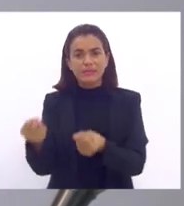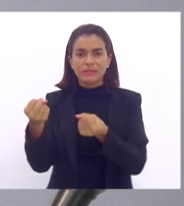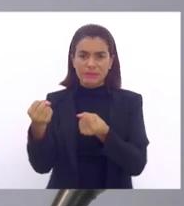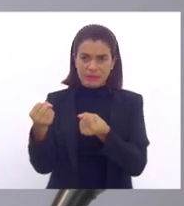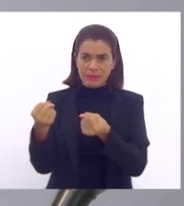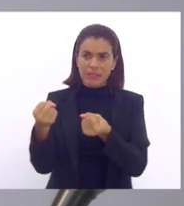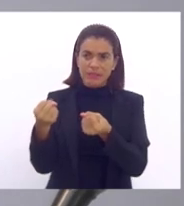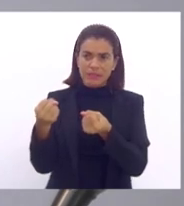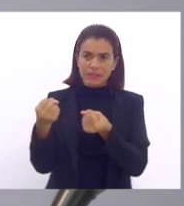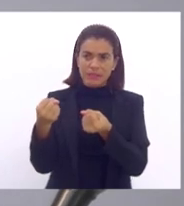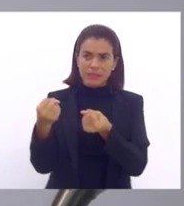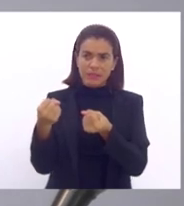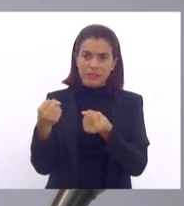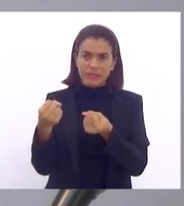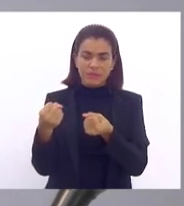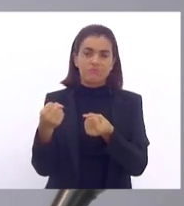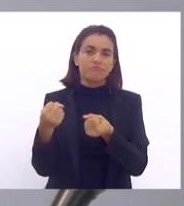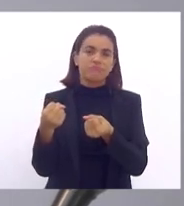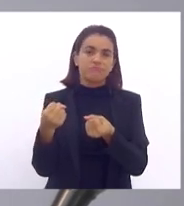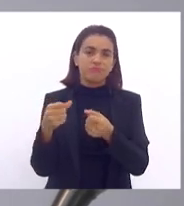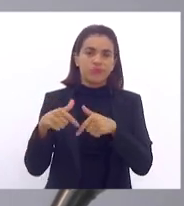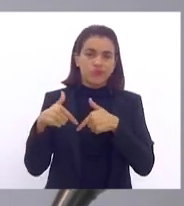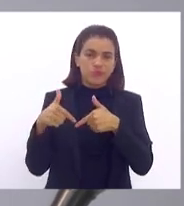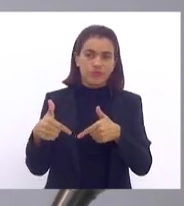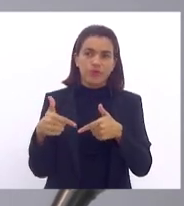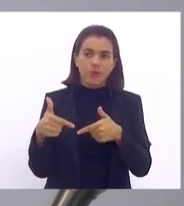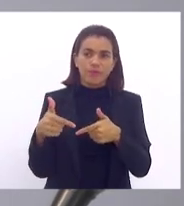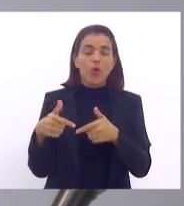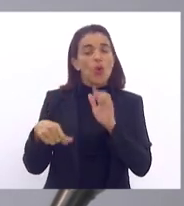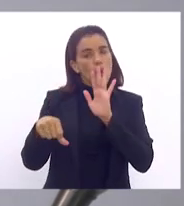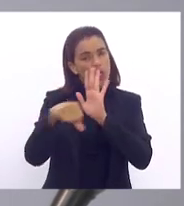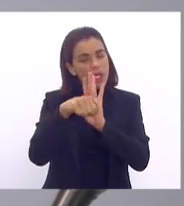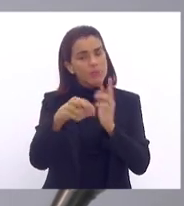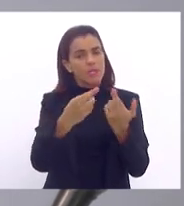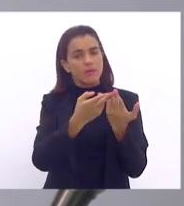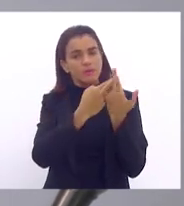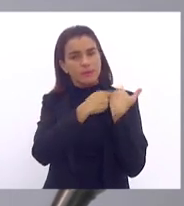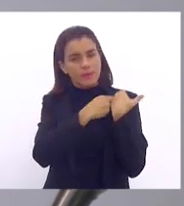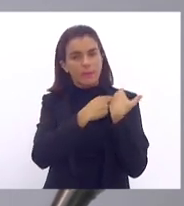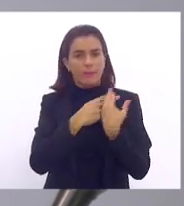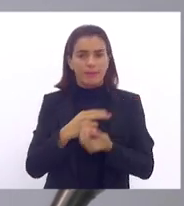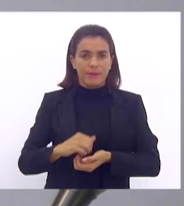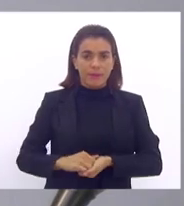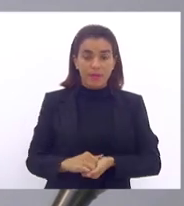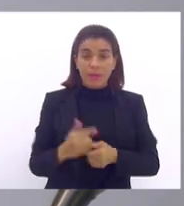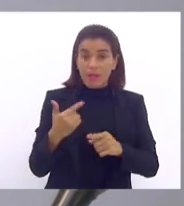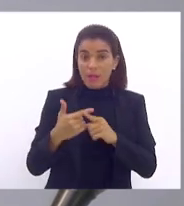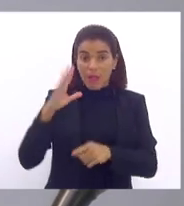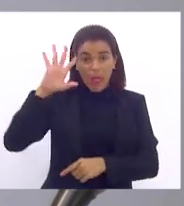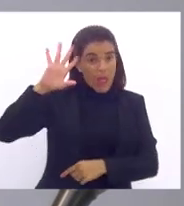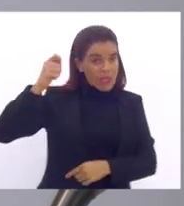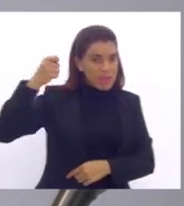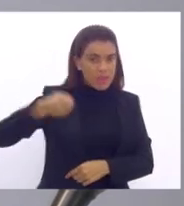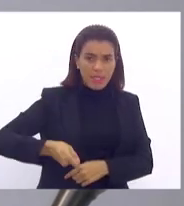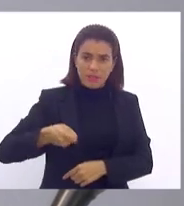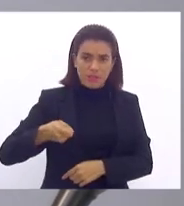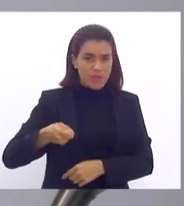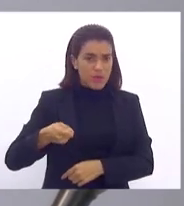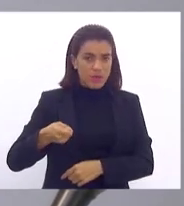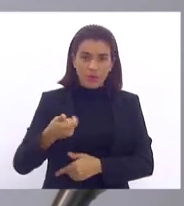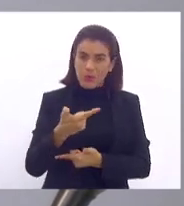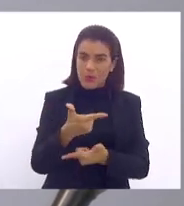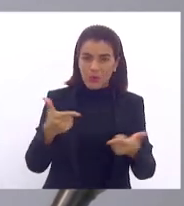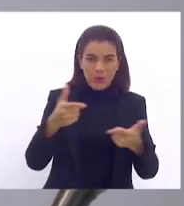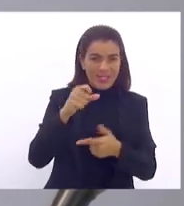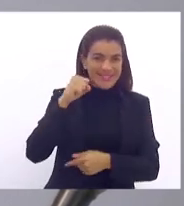admissibilidade do feito quer dizer do crime de responsabilidade porque a decisão de mérito aqui não tem